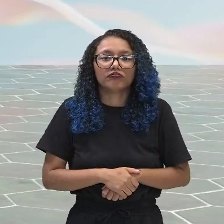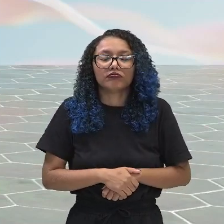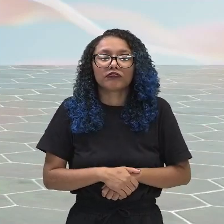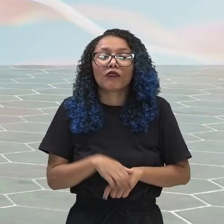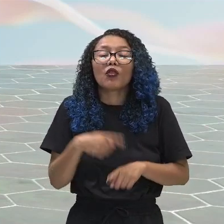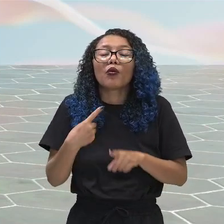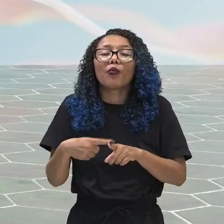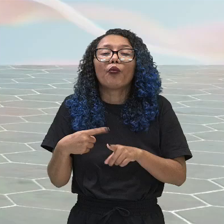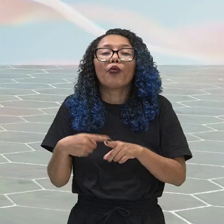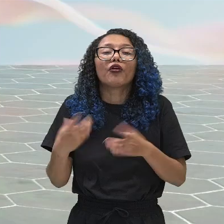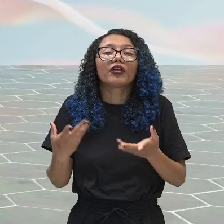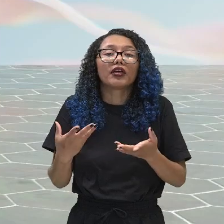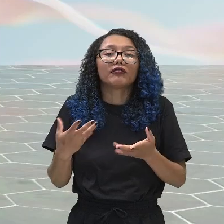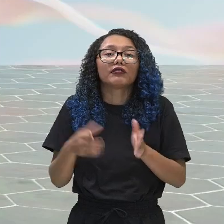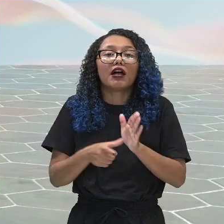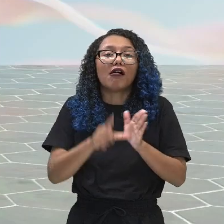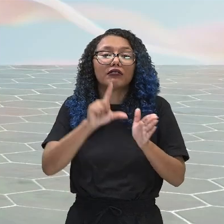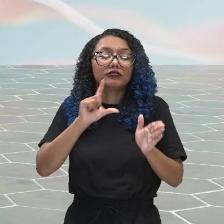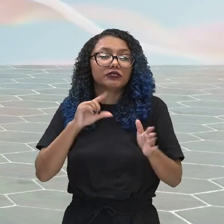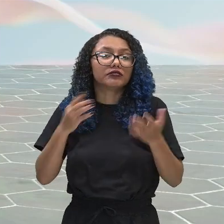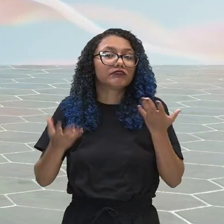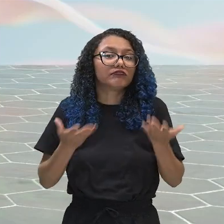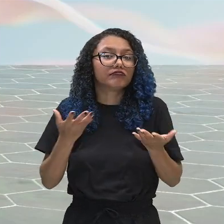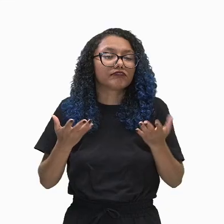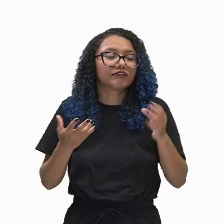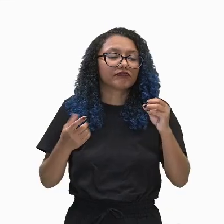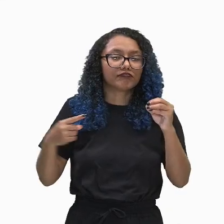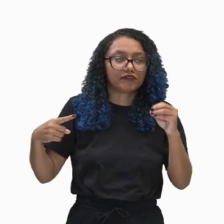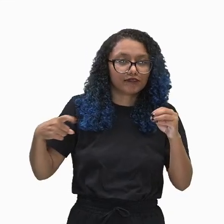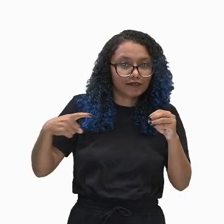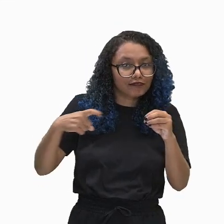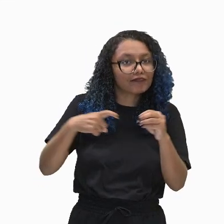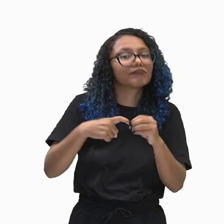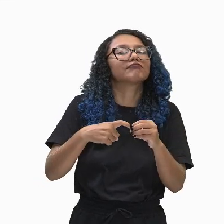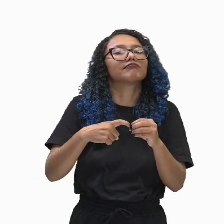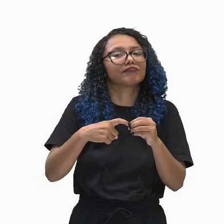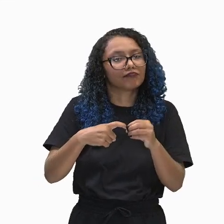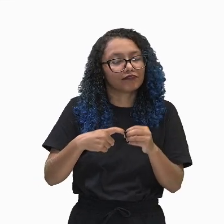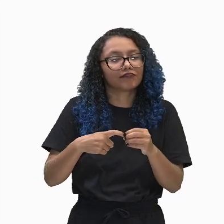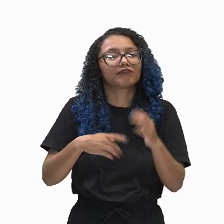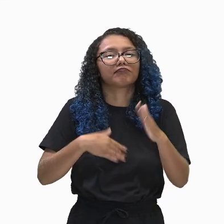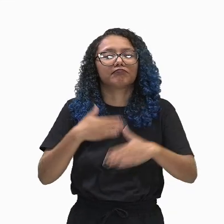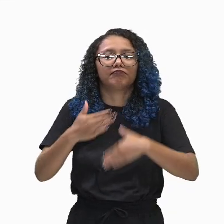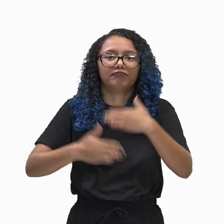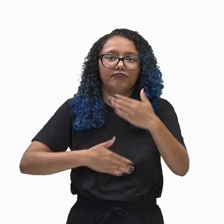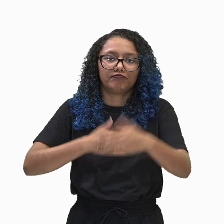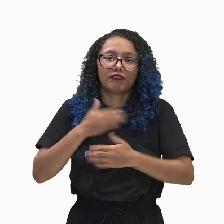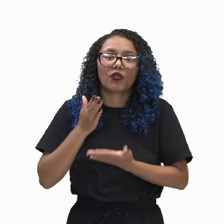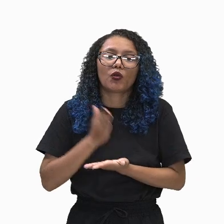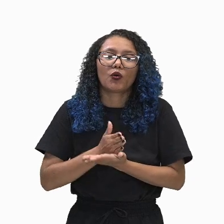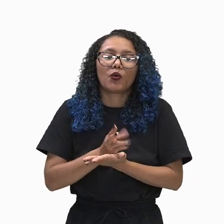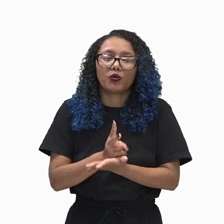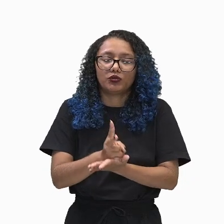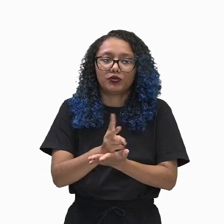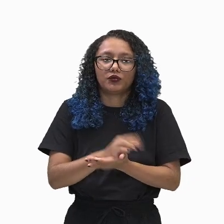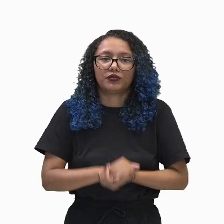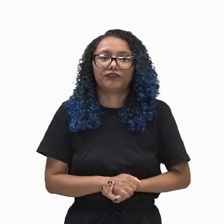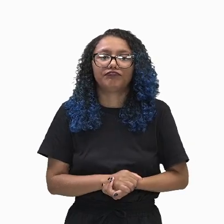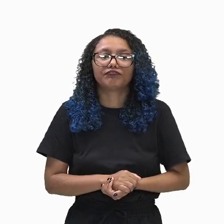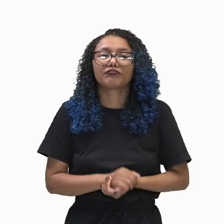dos órgãos de reprodução masculino e feminino. Tá bom? Vamos lá continuar, que o espermatozoide ele é